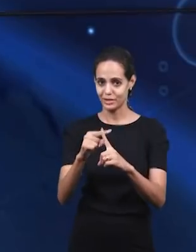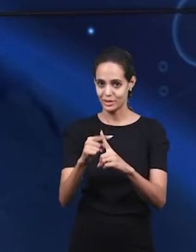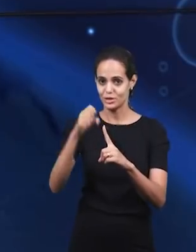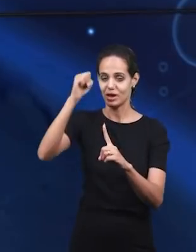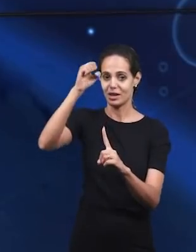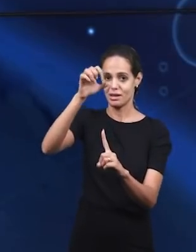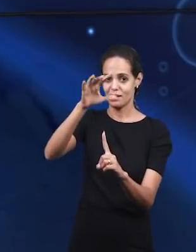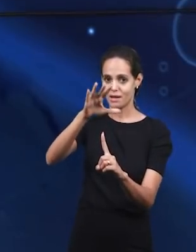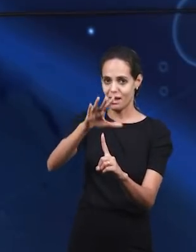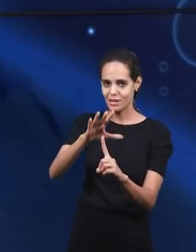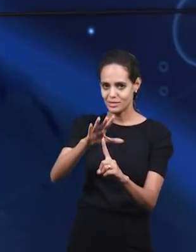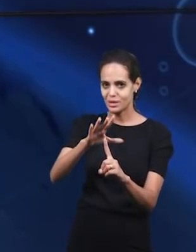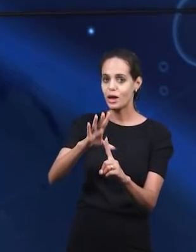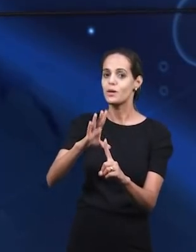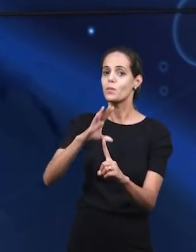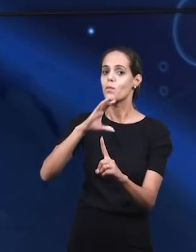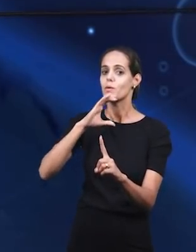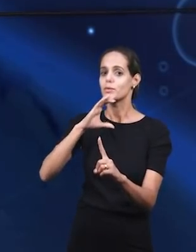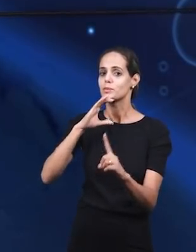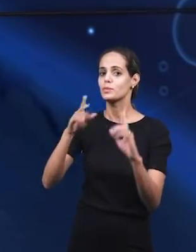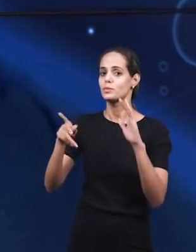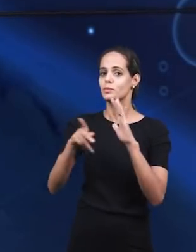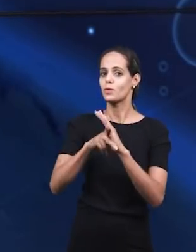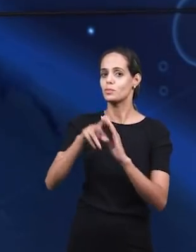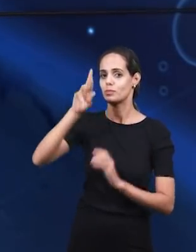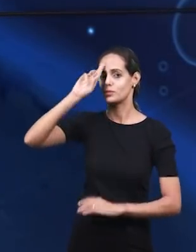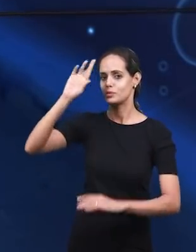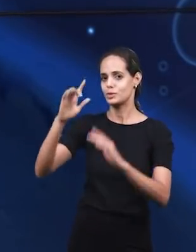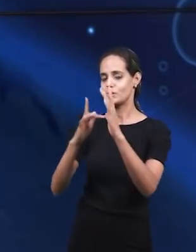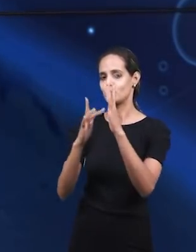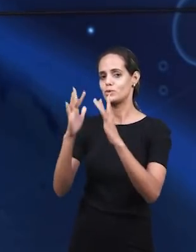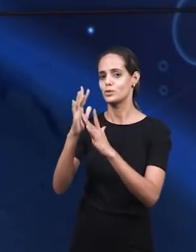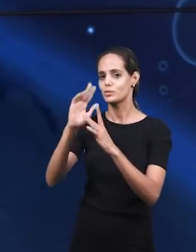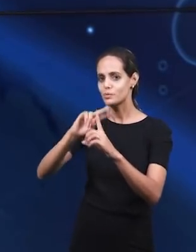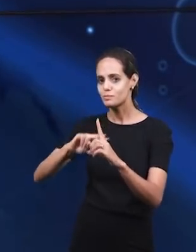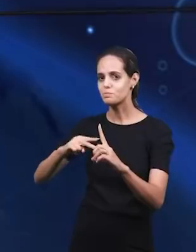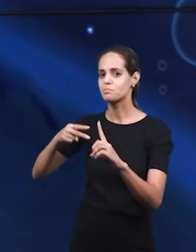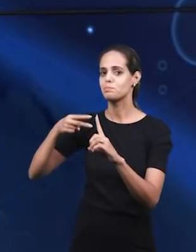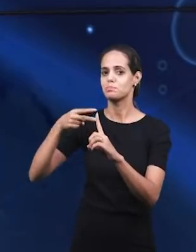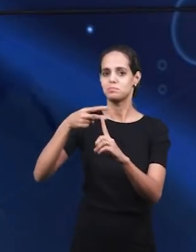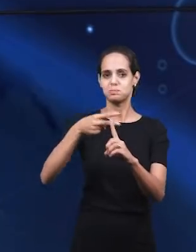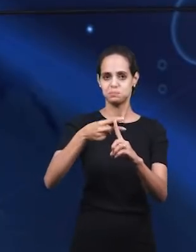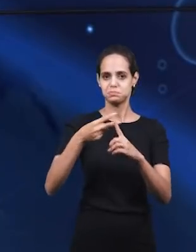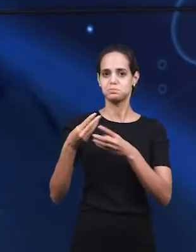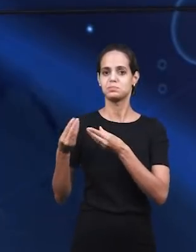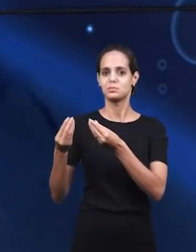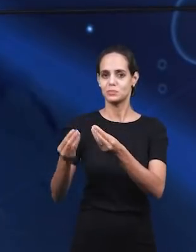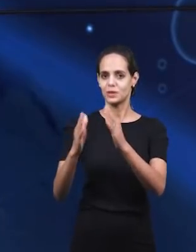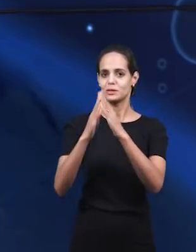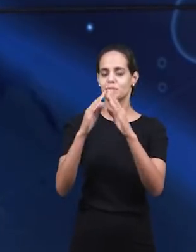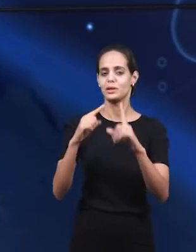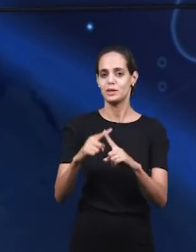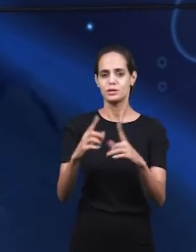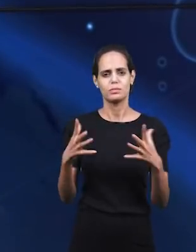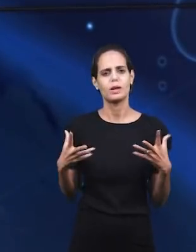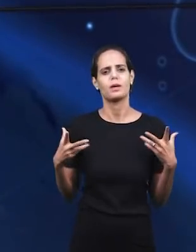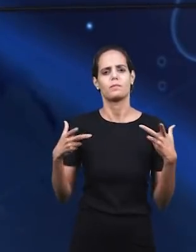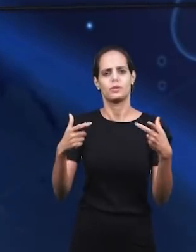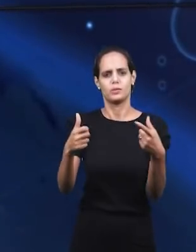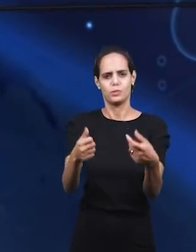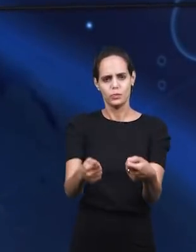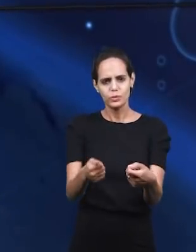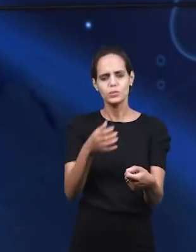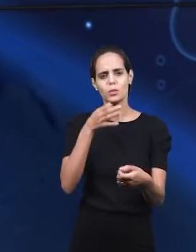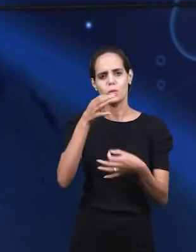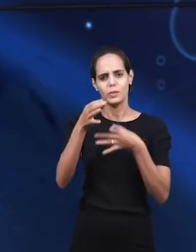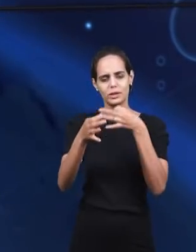no conhecimento do Senhor Jesus. Então isso é maravilhoso, esse testemunho do nosso companheiro pastor Cesário Souza,